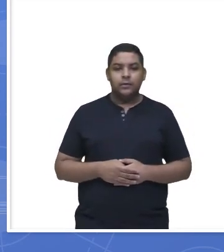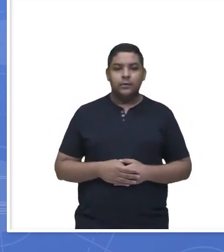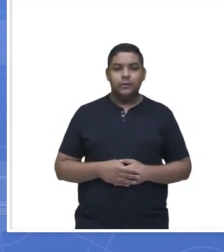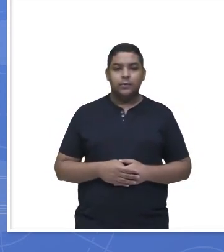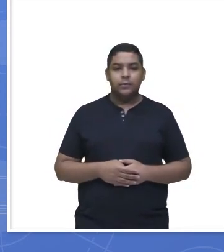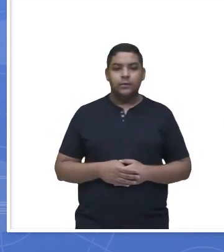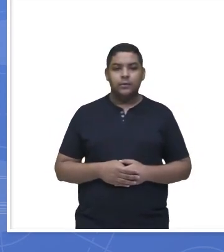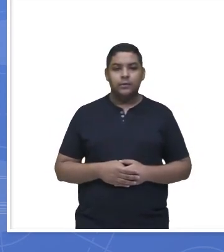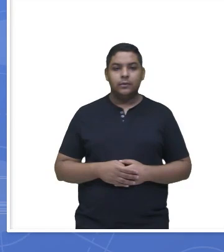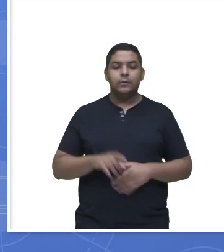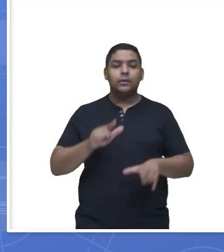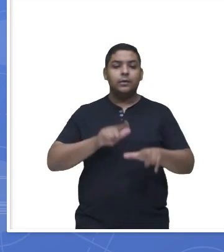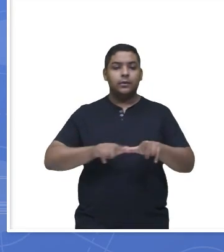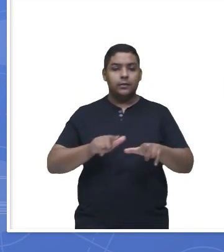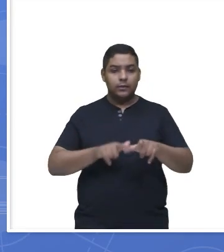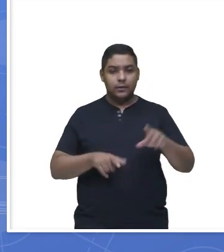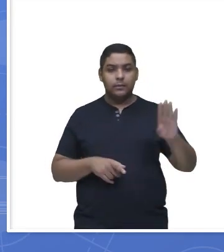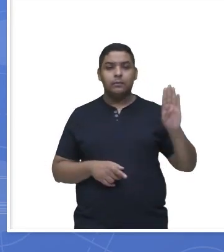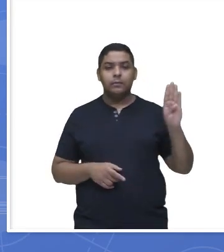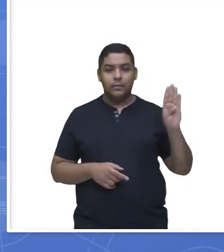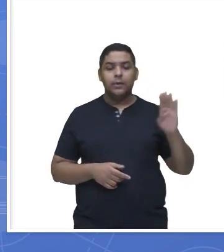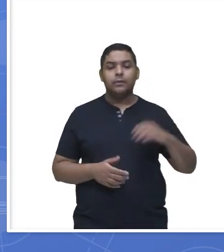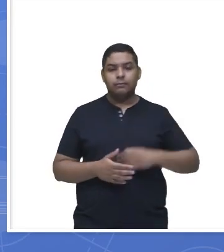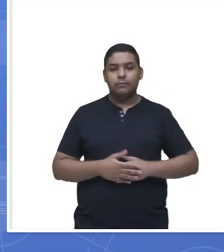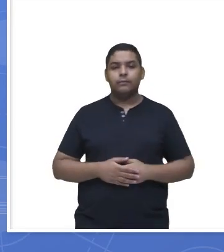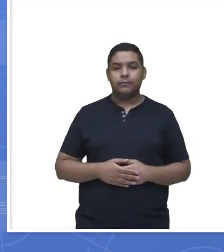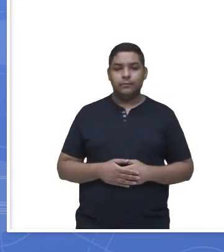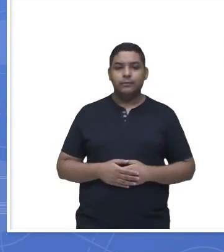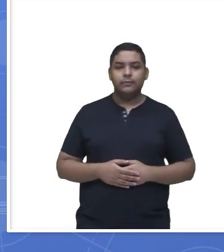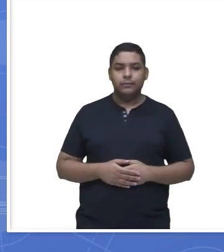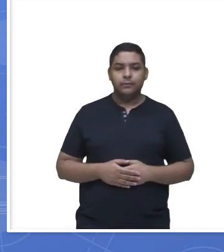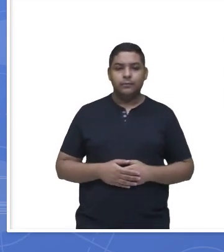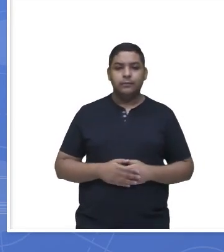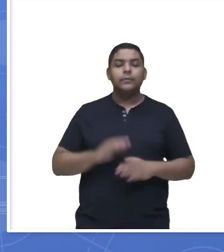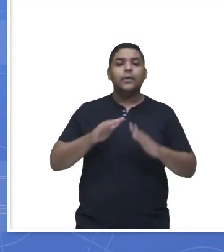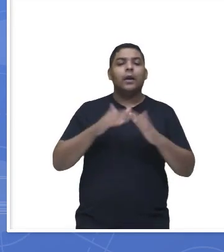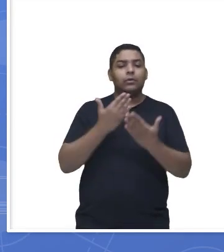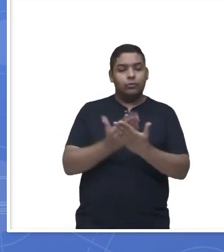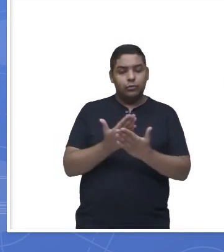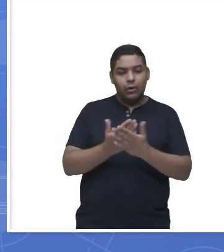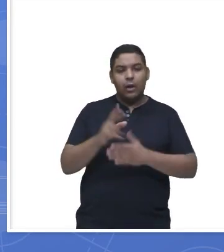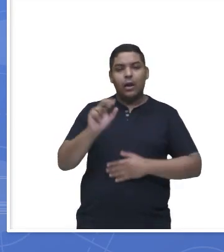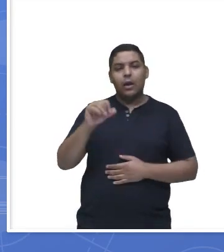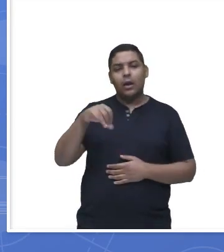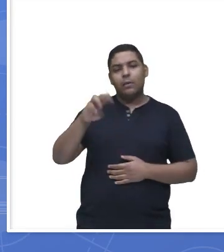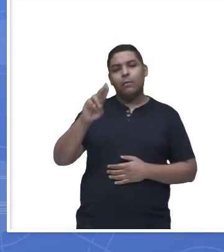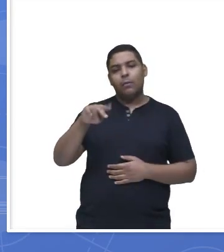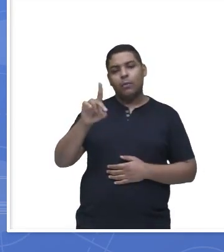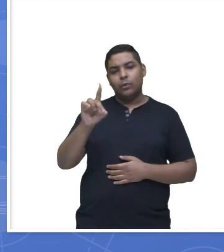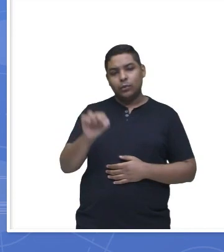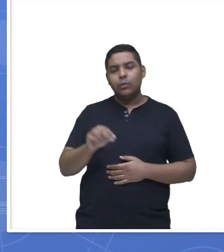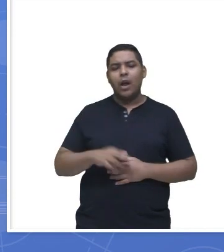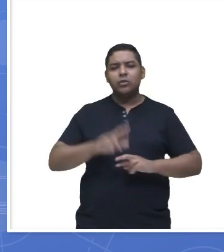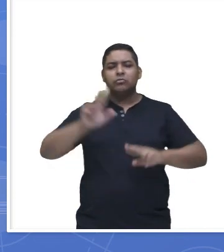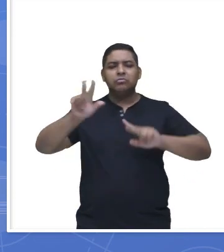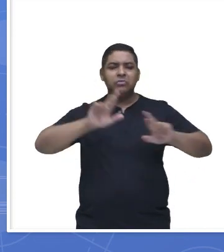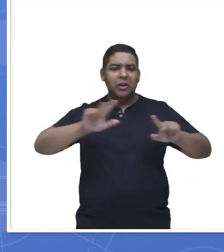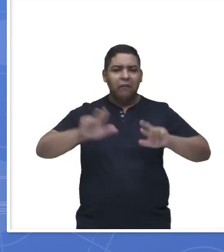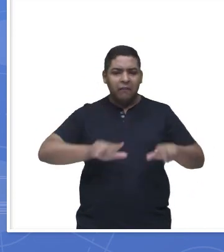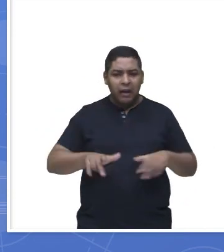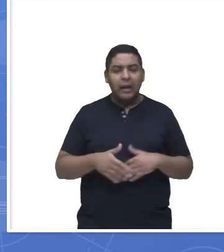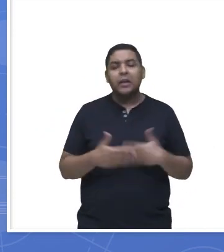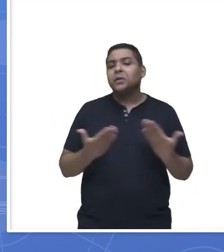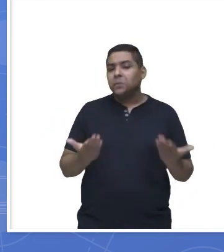B, desculpa. Da Escola Raimundo Gomes Nogueira. Será que todos aqui estão divergindo? Qual será a